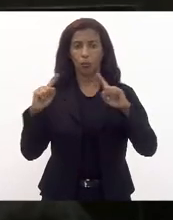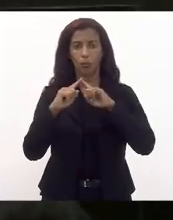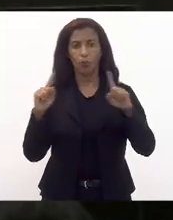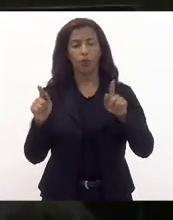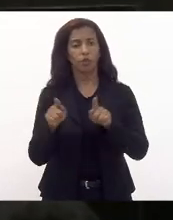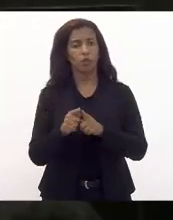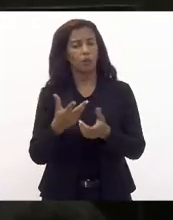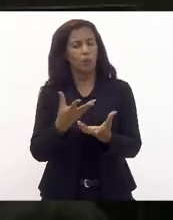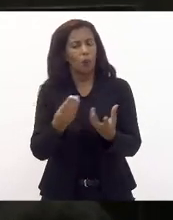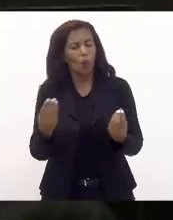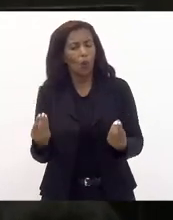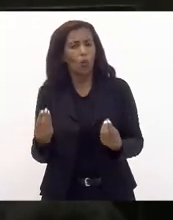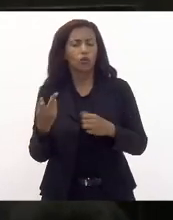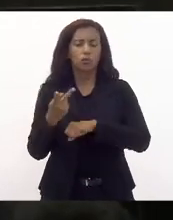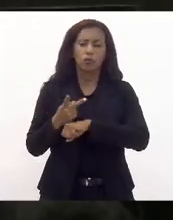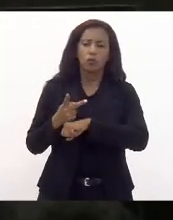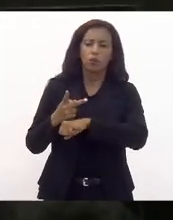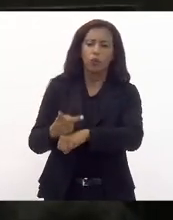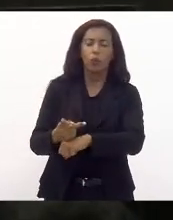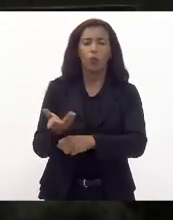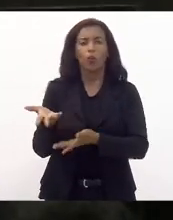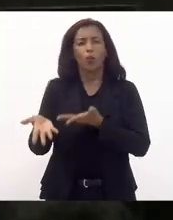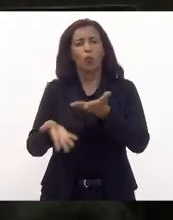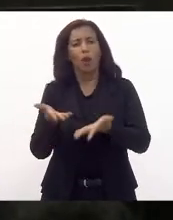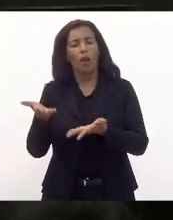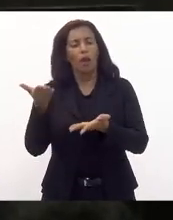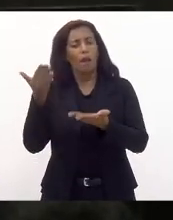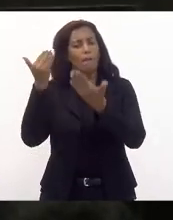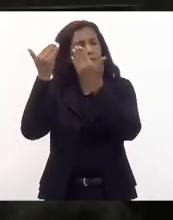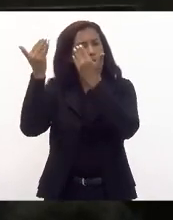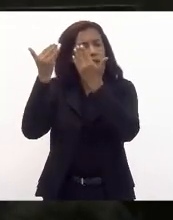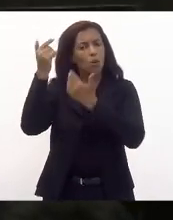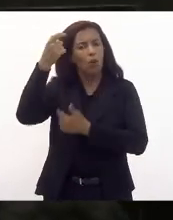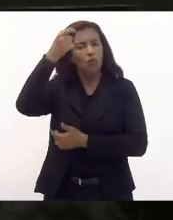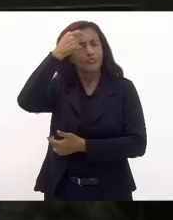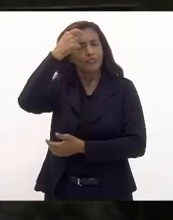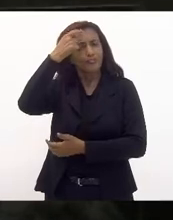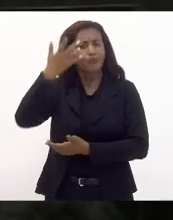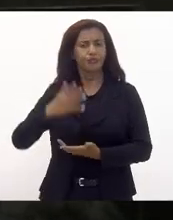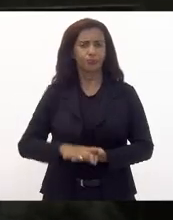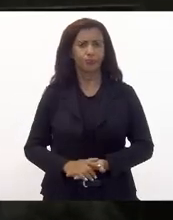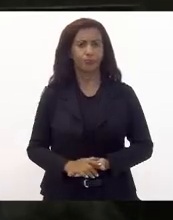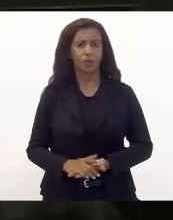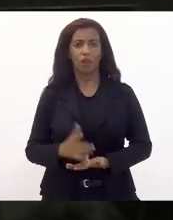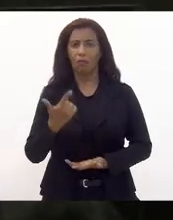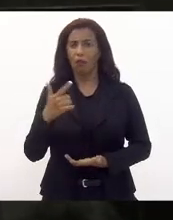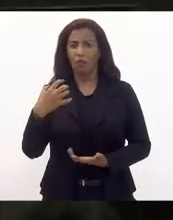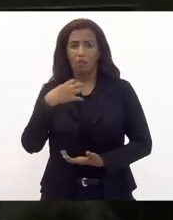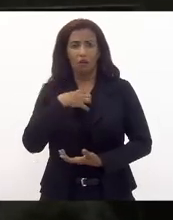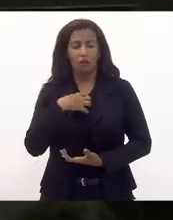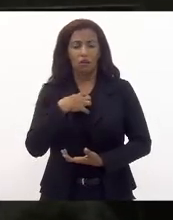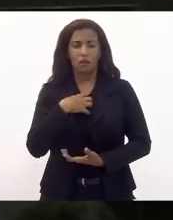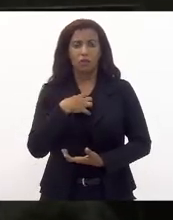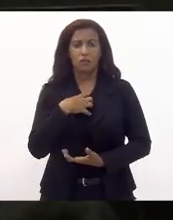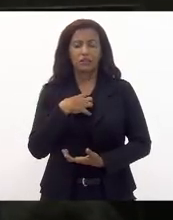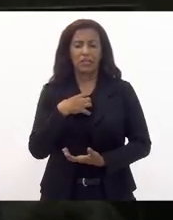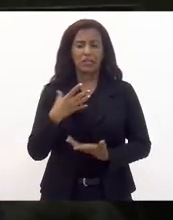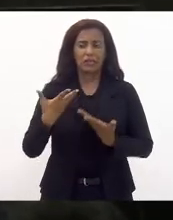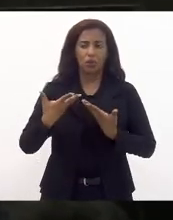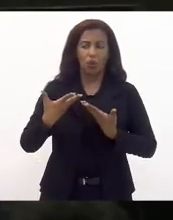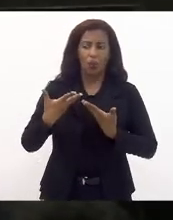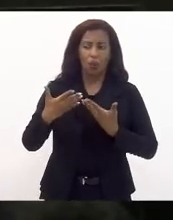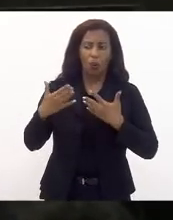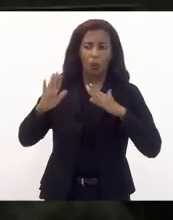que muito daqueles que buscam atendimento psicológico Deputado a tia Ju não se sentem muita das vezes